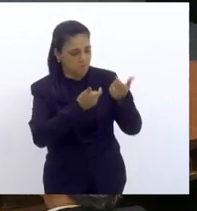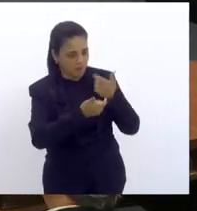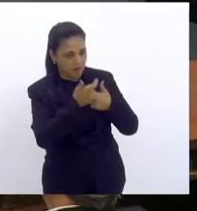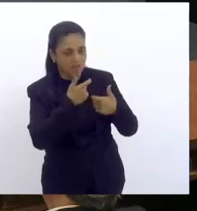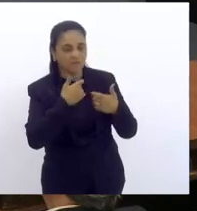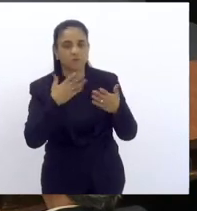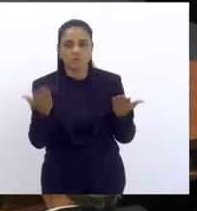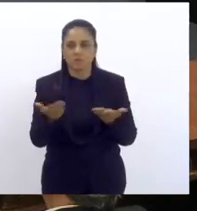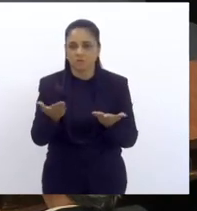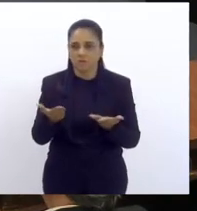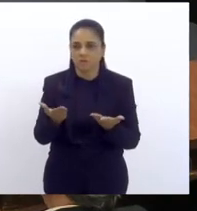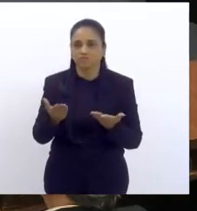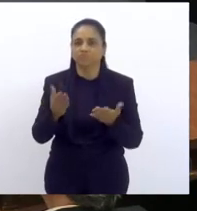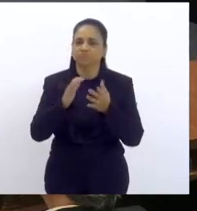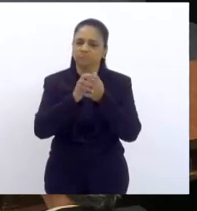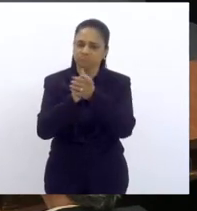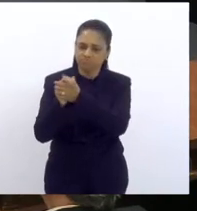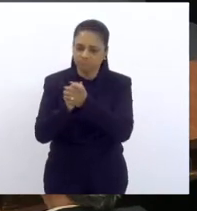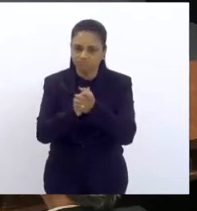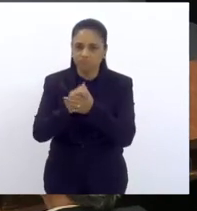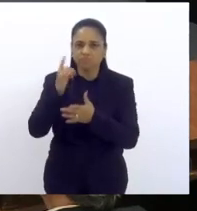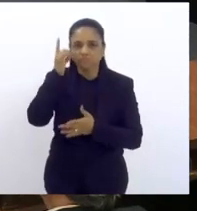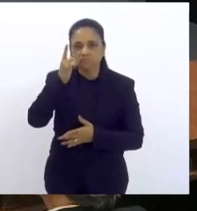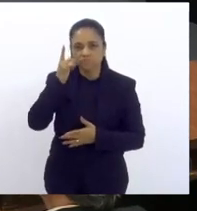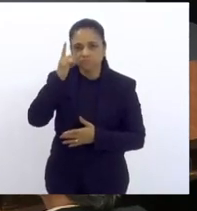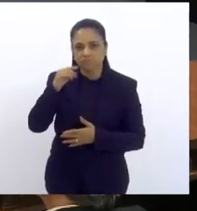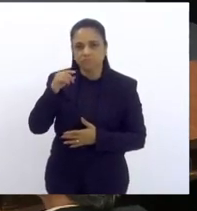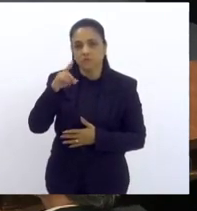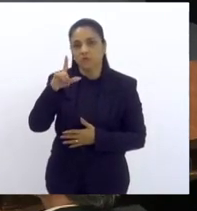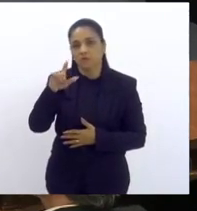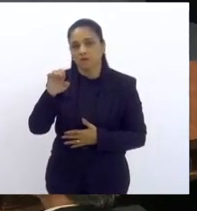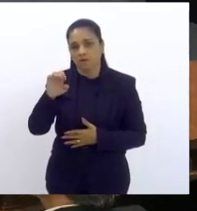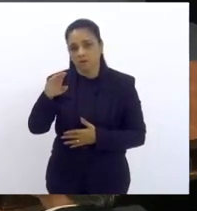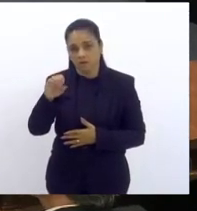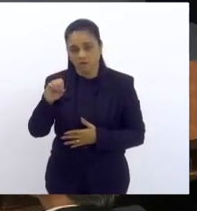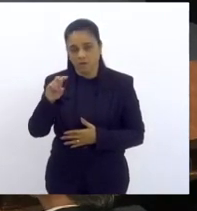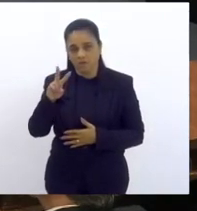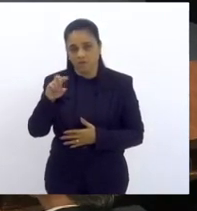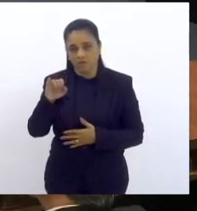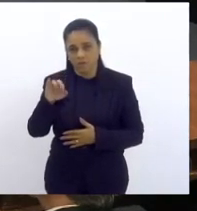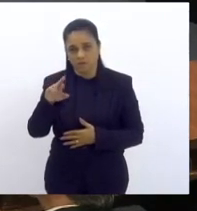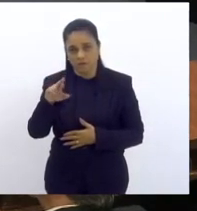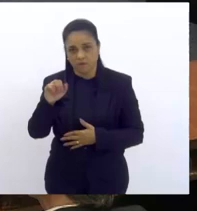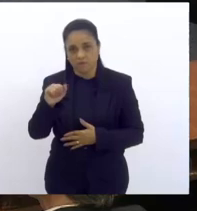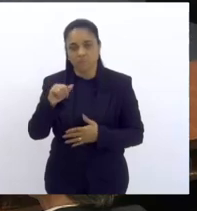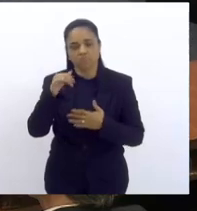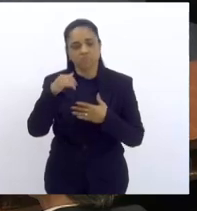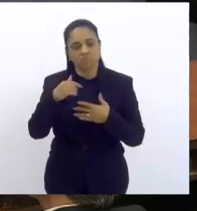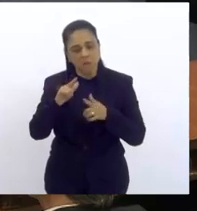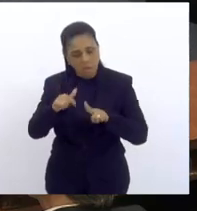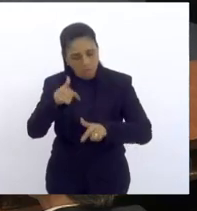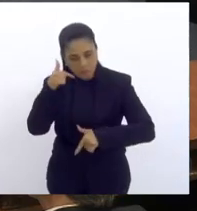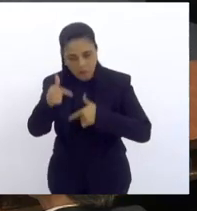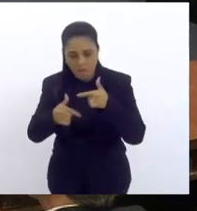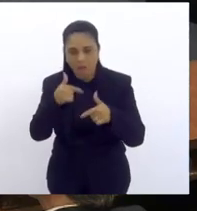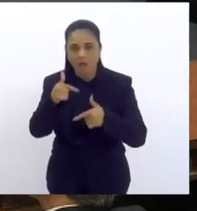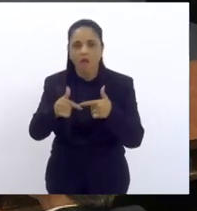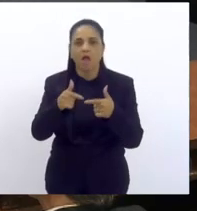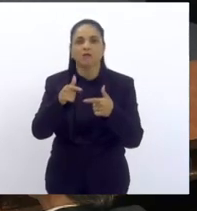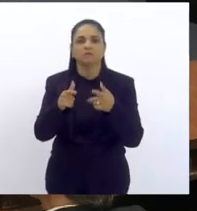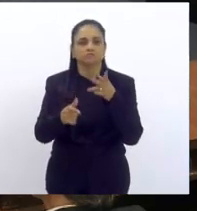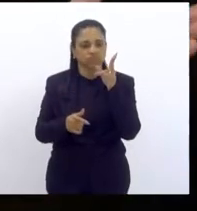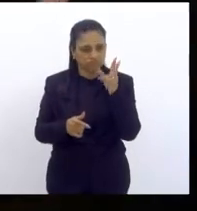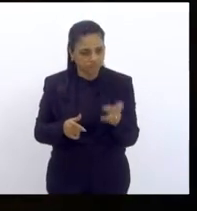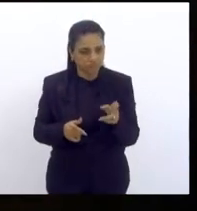enaltecer parabenizar o deputado Léo Vieira pela brilhante iniciativa como muito bem falou o deputado Jorge Felipe